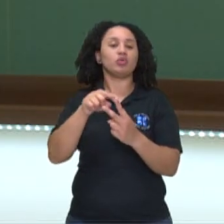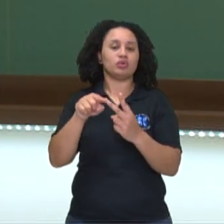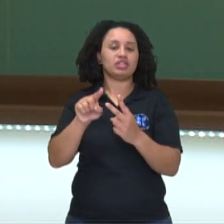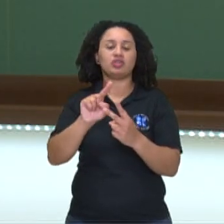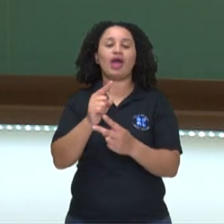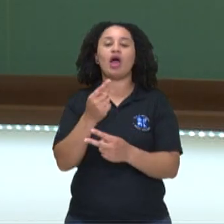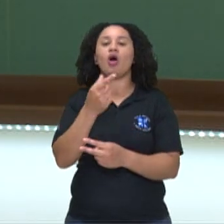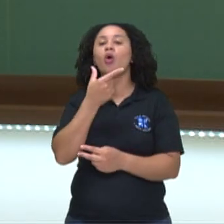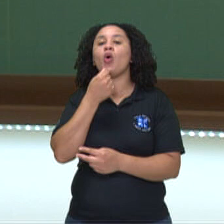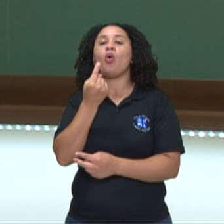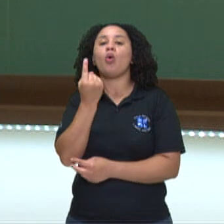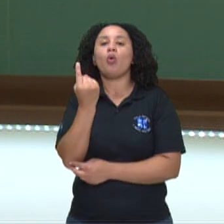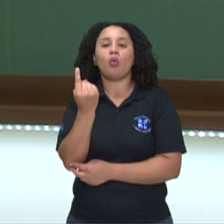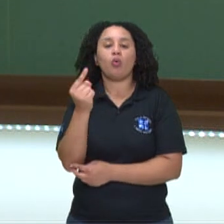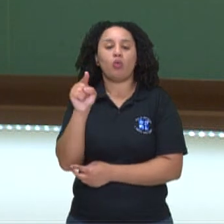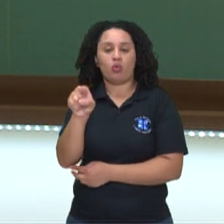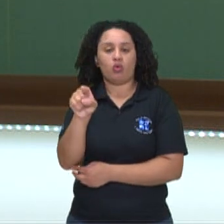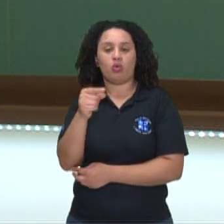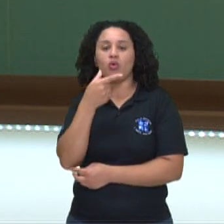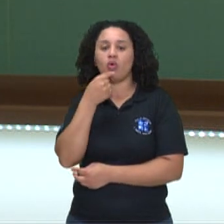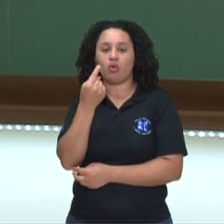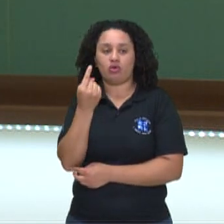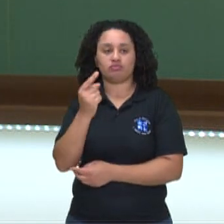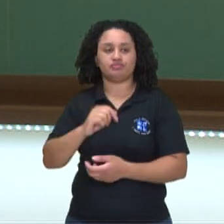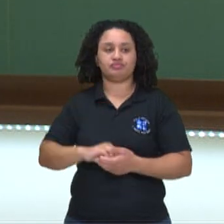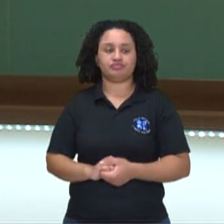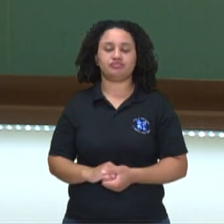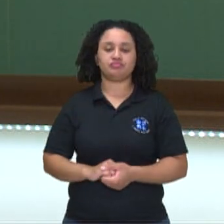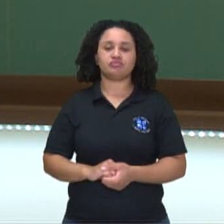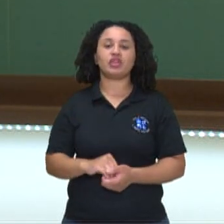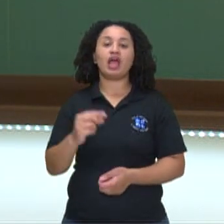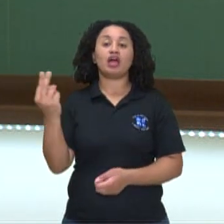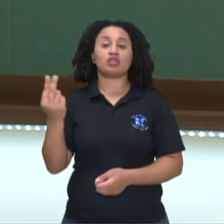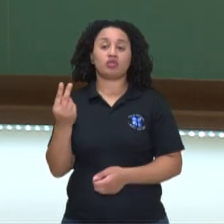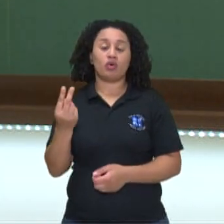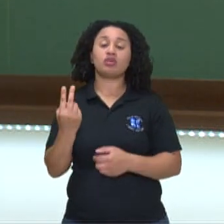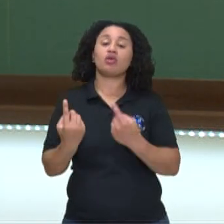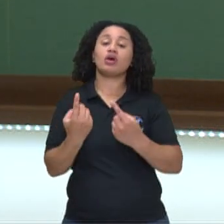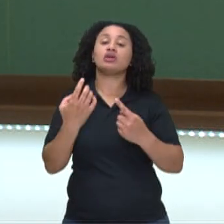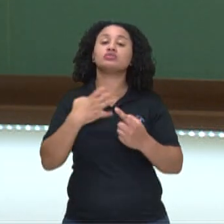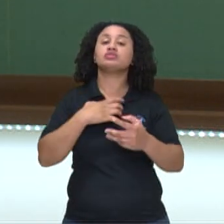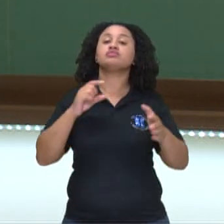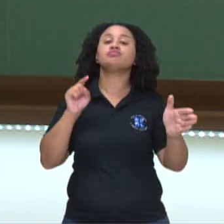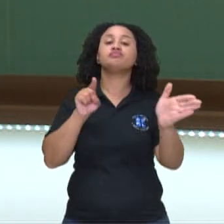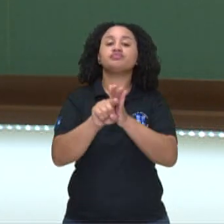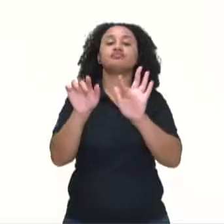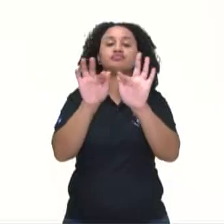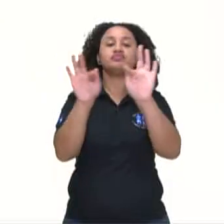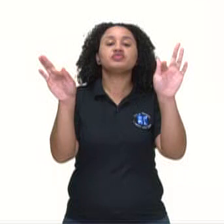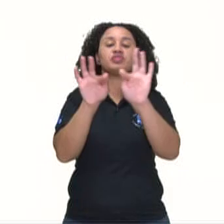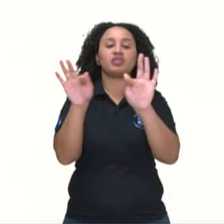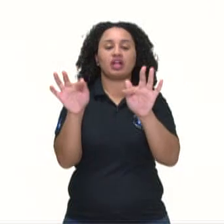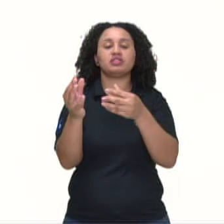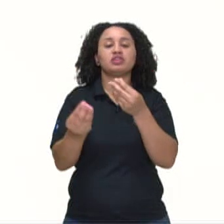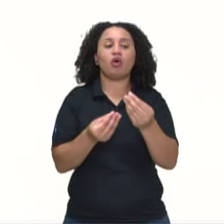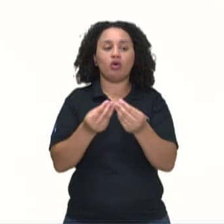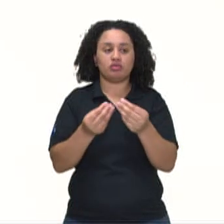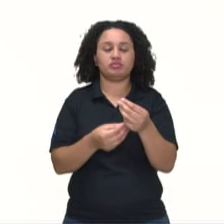work with us. E na forma interrogativa da frase, she works at the bank in downtown,